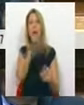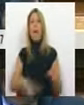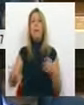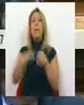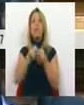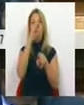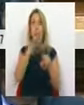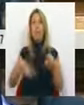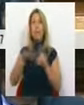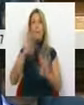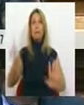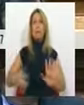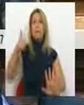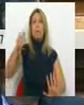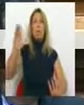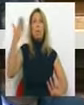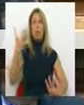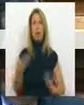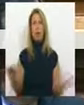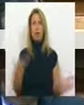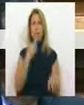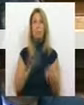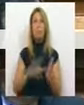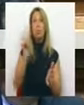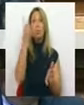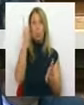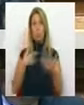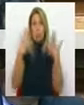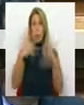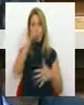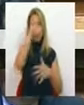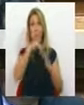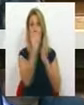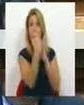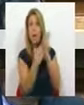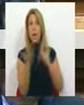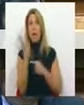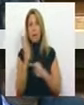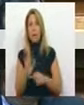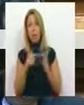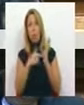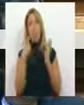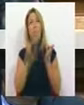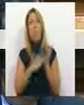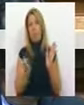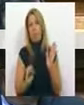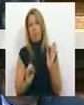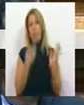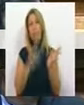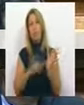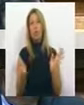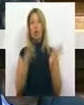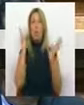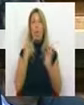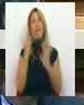prioritárias. Mas isso não é verdade e há vários exemplos neste Orçamento do Estado que provam que assim não é. O Fundo Ambiental é só